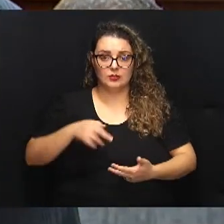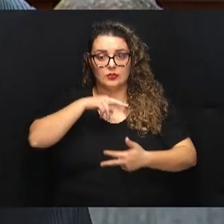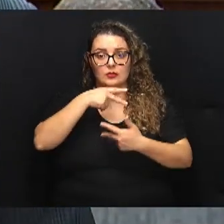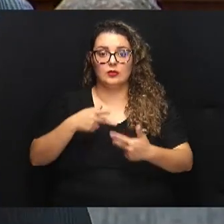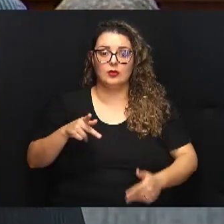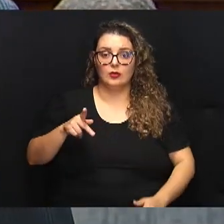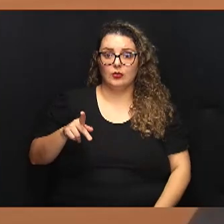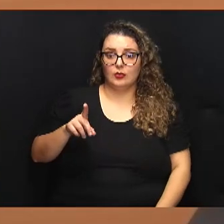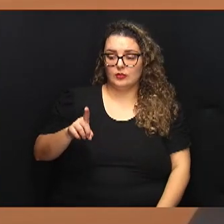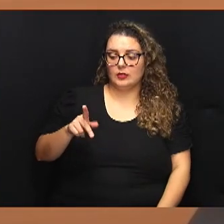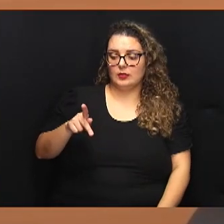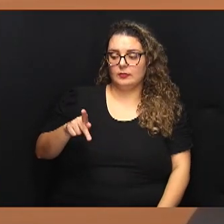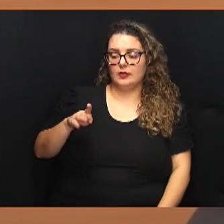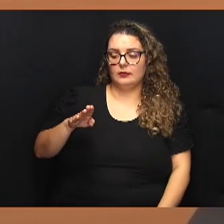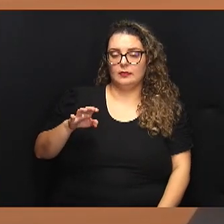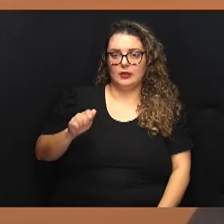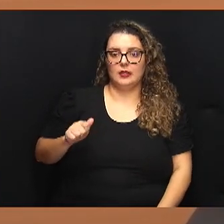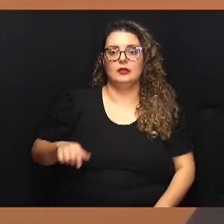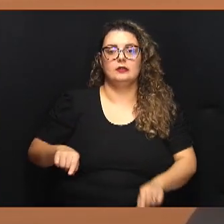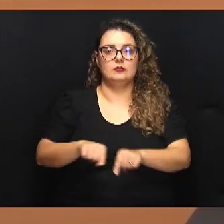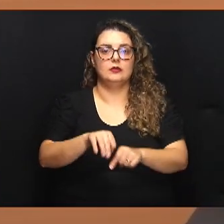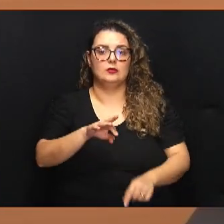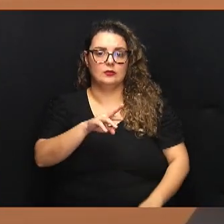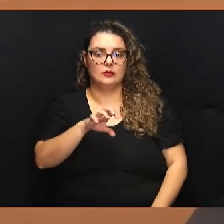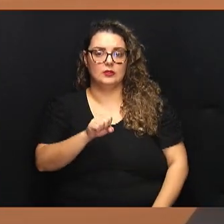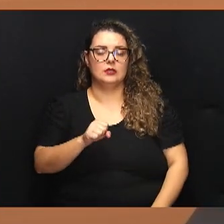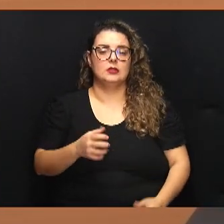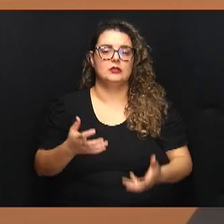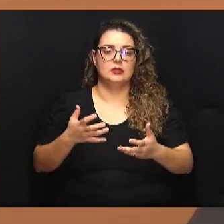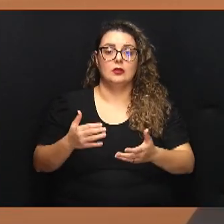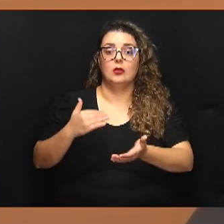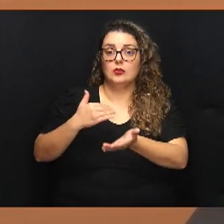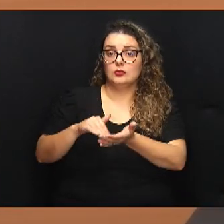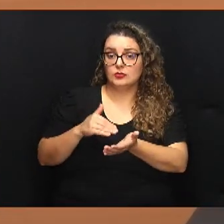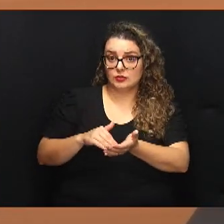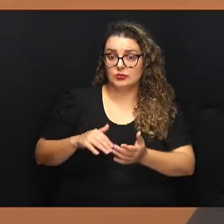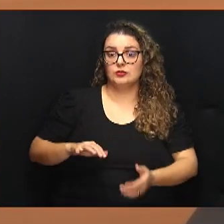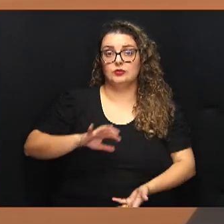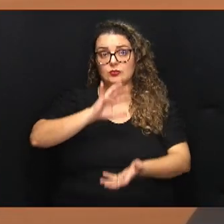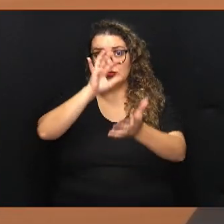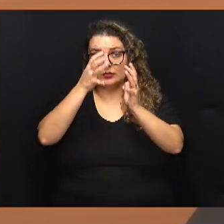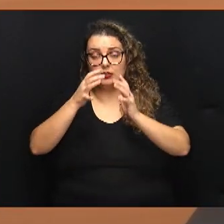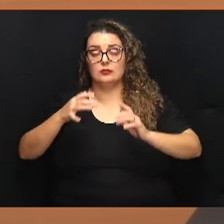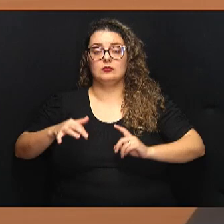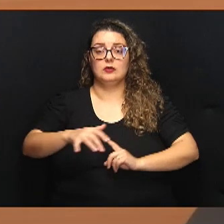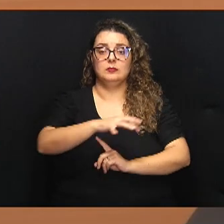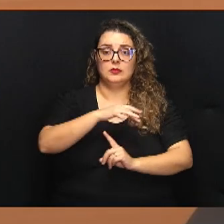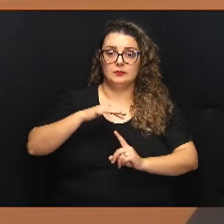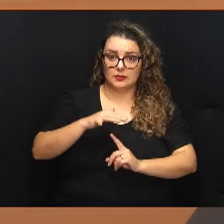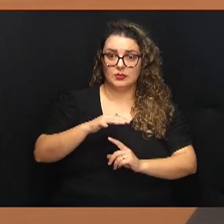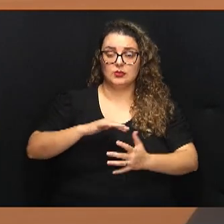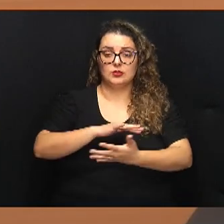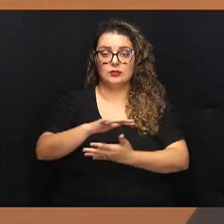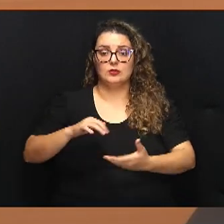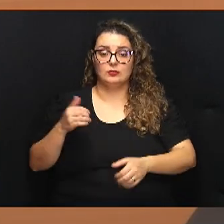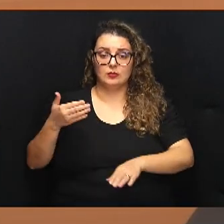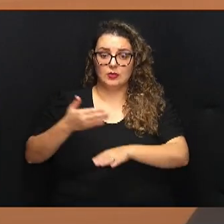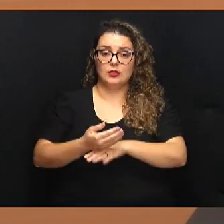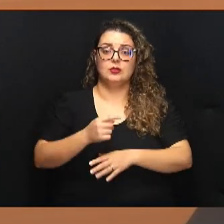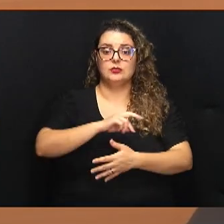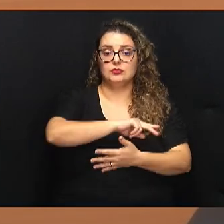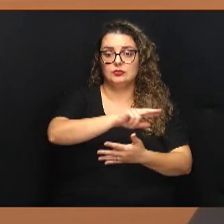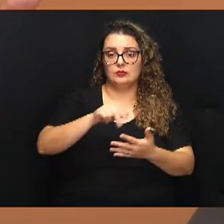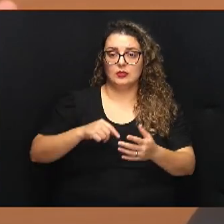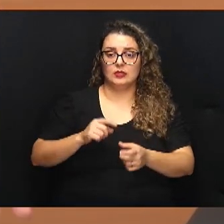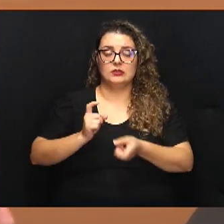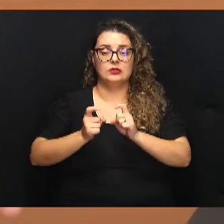e também o CRAS. O secretário municipal do Clima, Meio Ambiente e Sustentabilidade participou de uma das